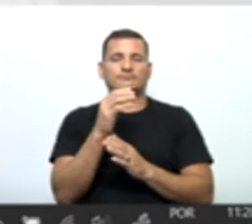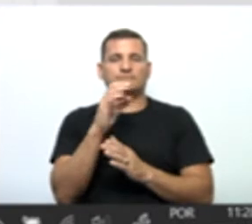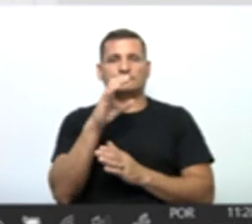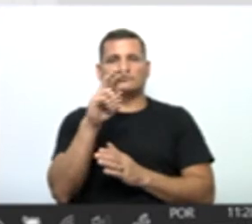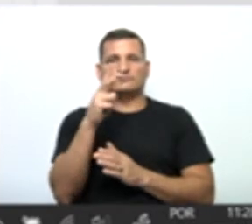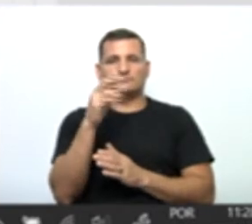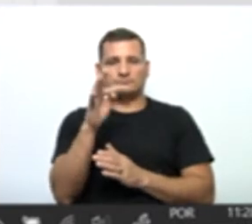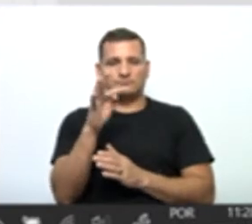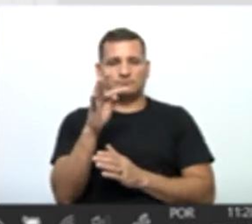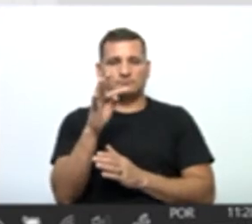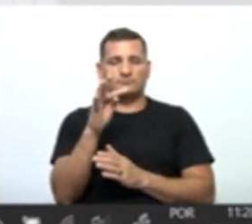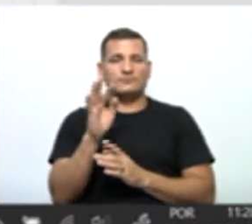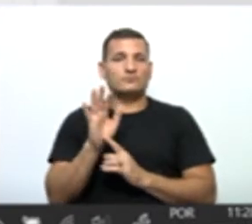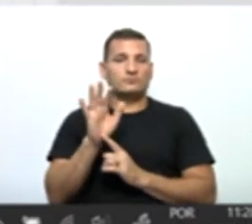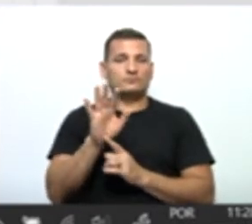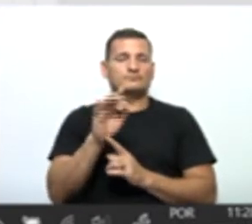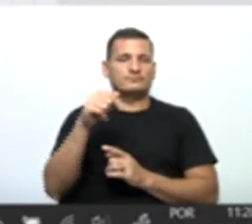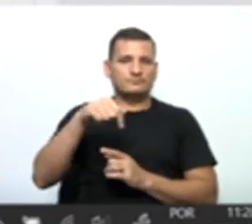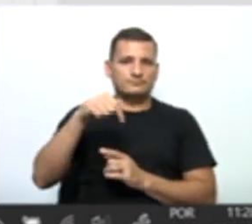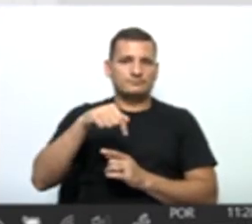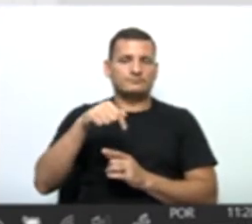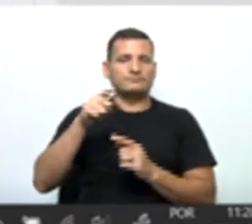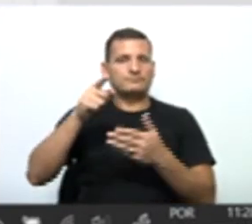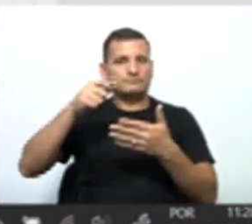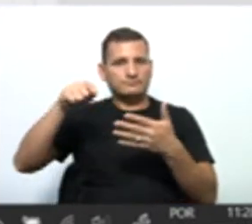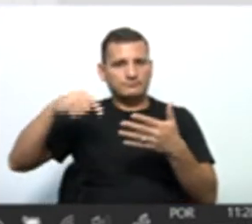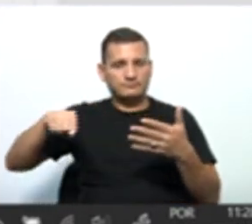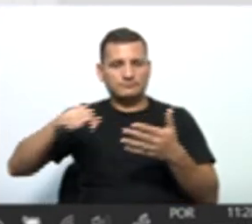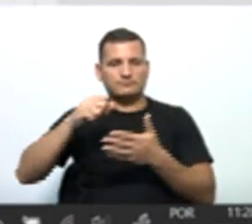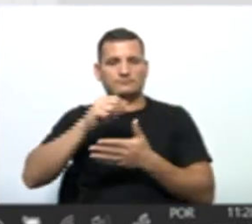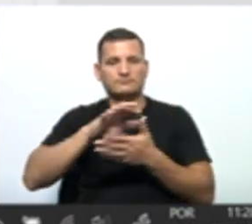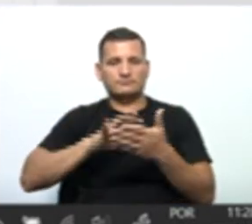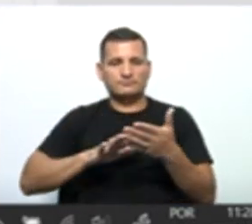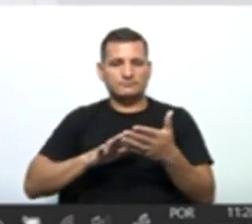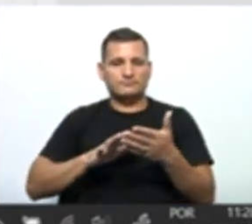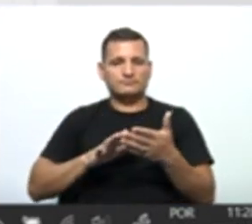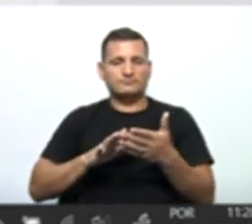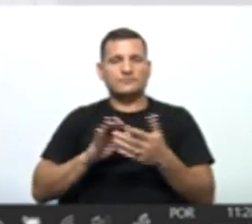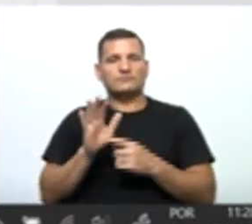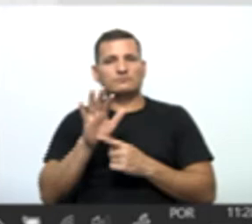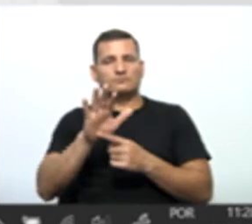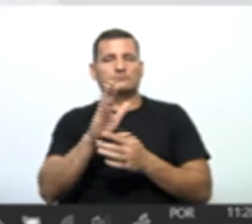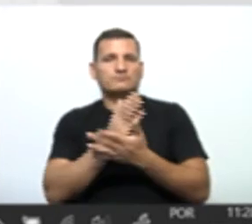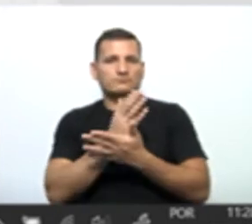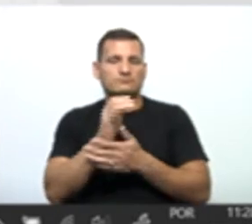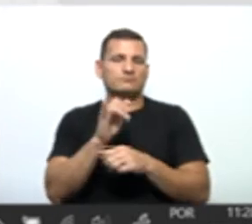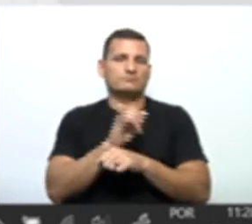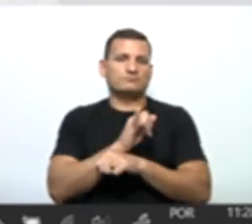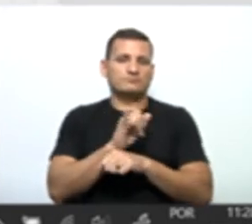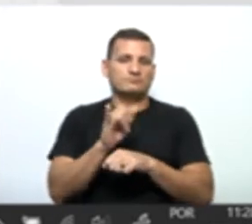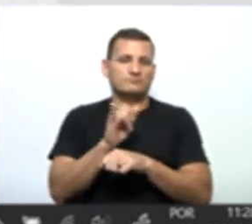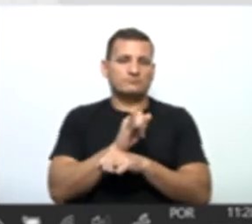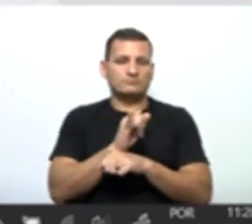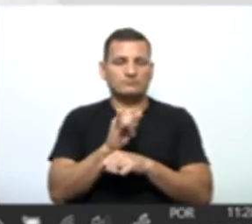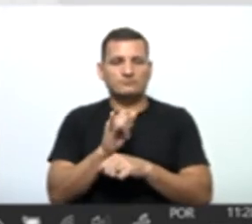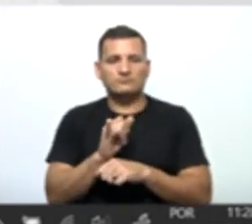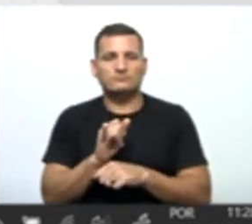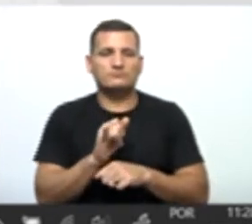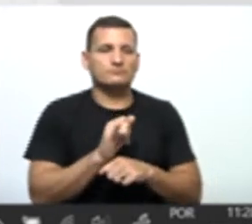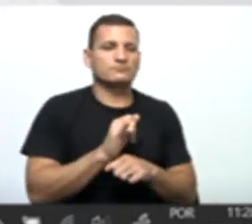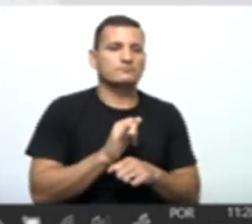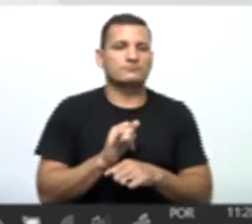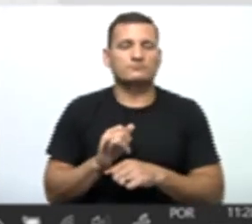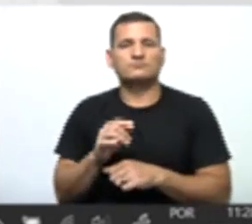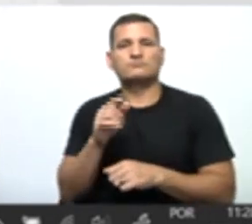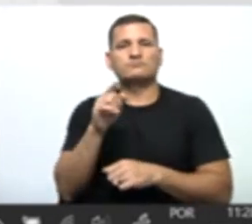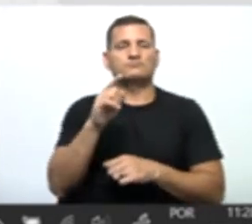vamos mostrar aqui na correção dessa atividade. Vamos mostrar algumas técnicas ainda, mas assim, você